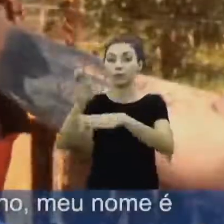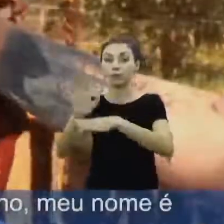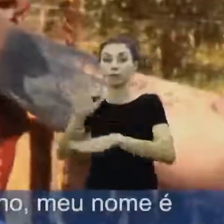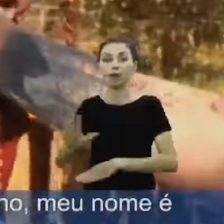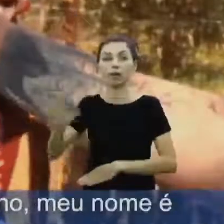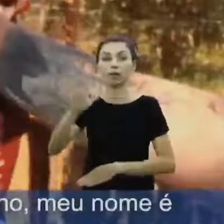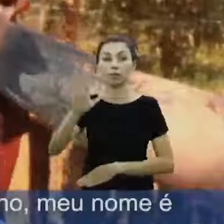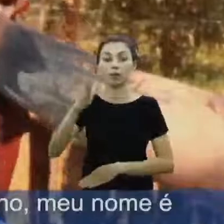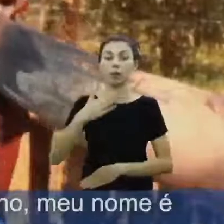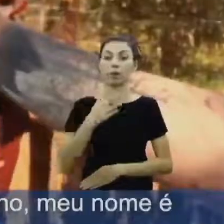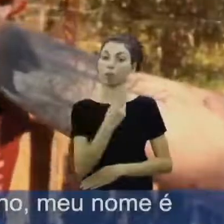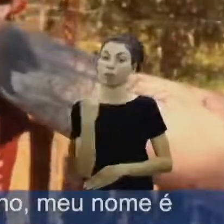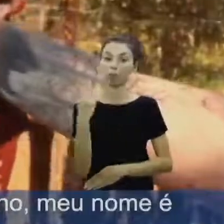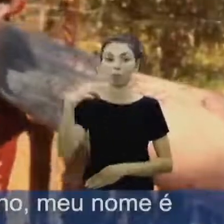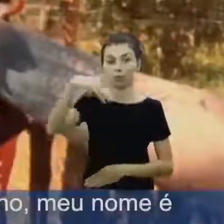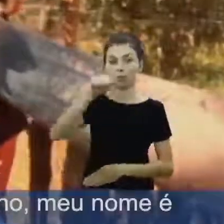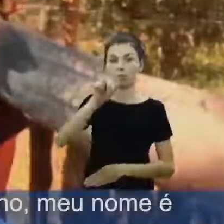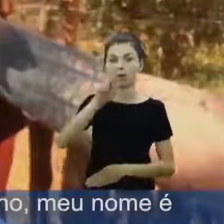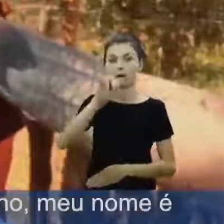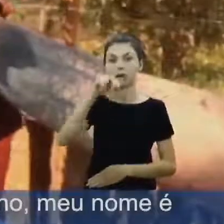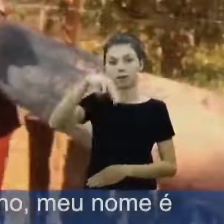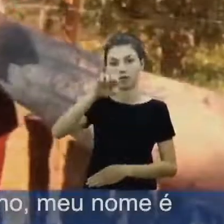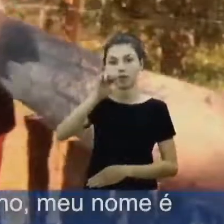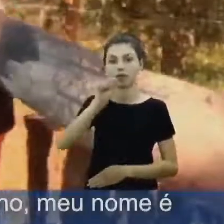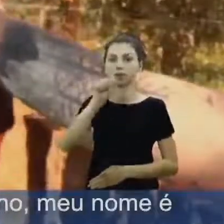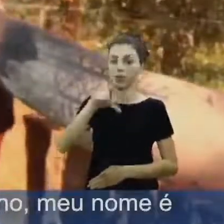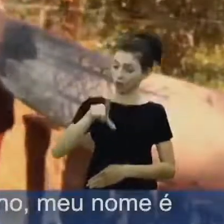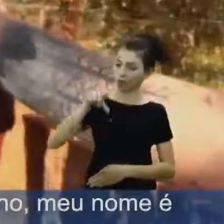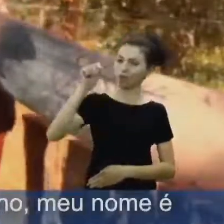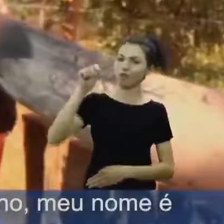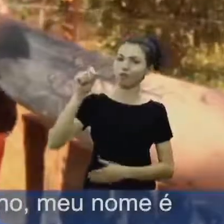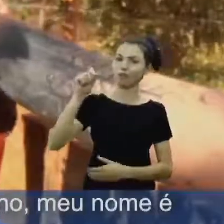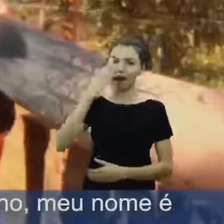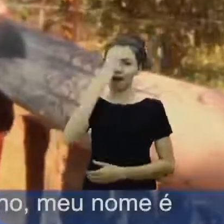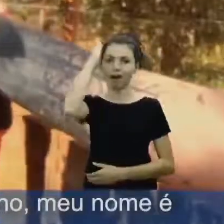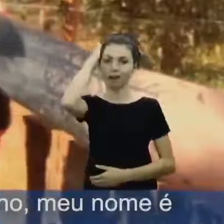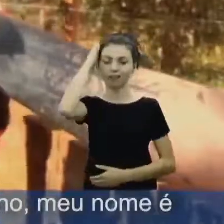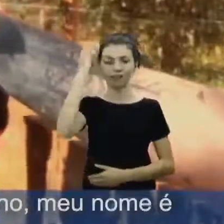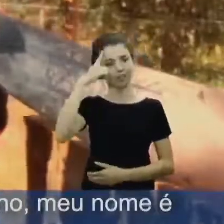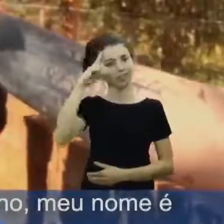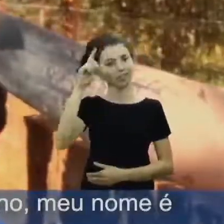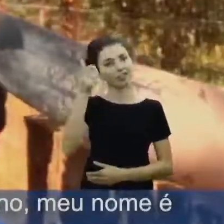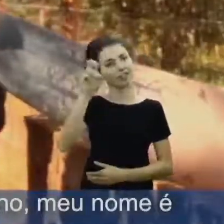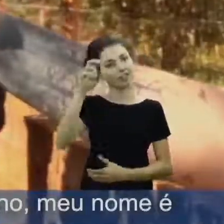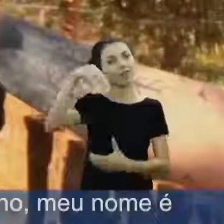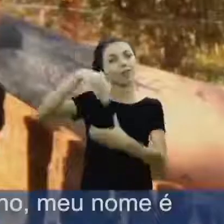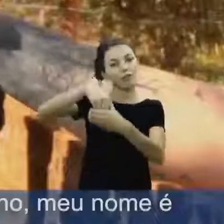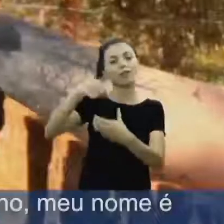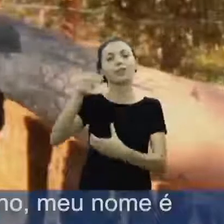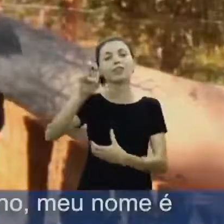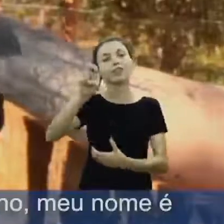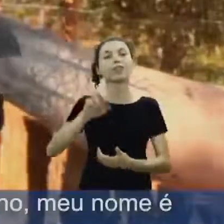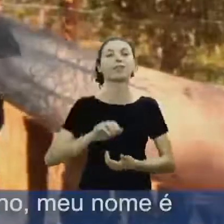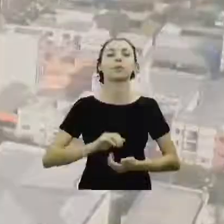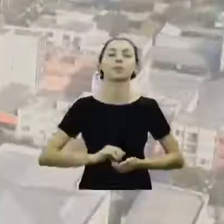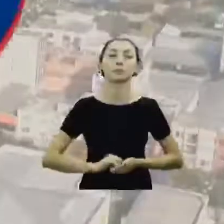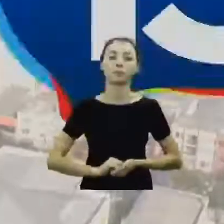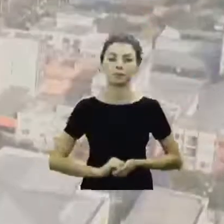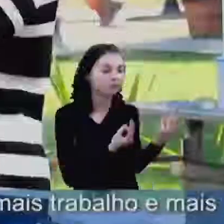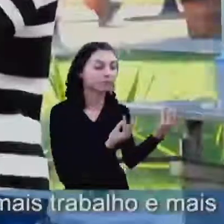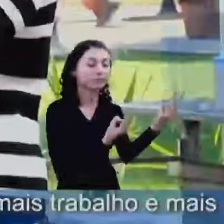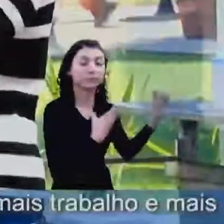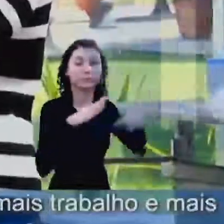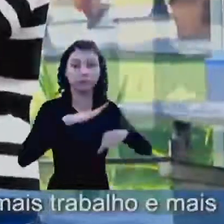da Rede Municipal e Estadual de Ensino. Meu nome é Marinês e estou com Aires. Dia 15, vote 15. Quer